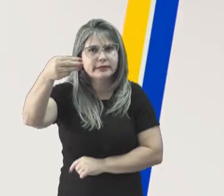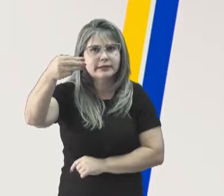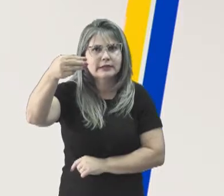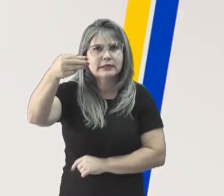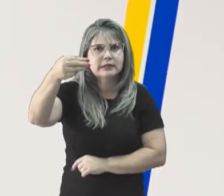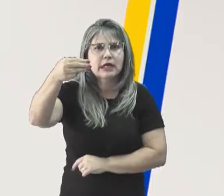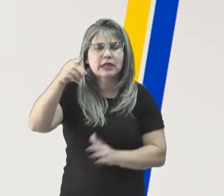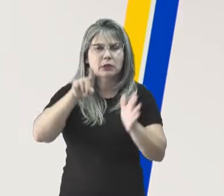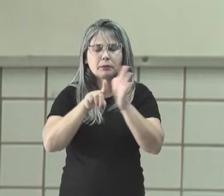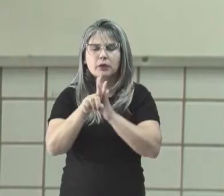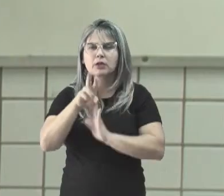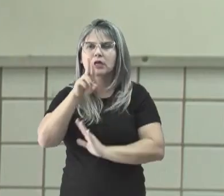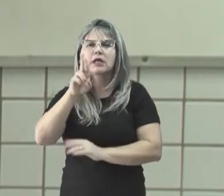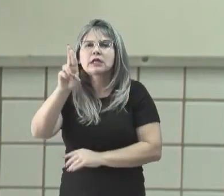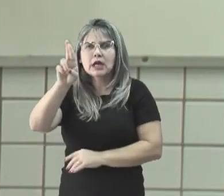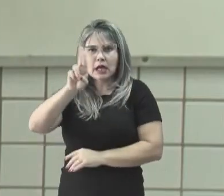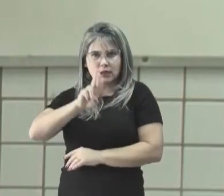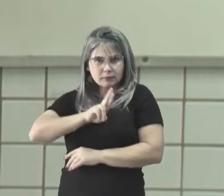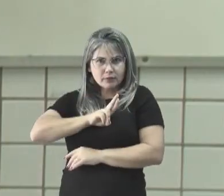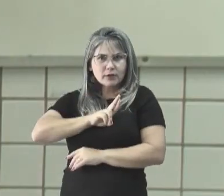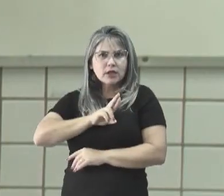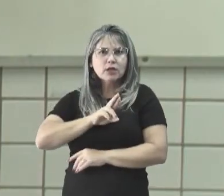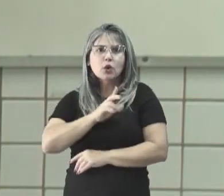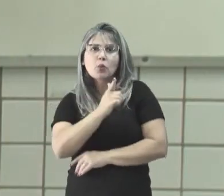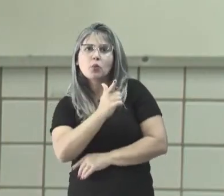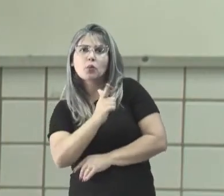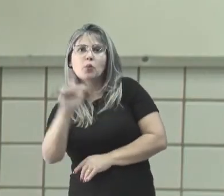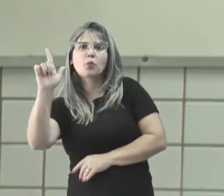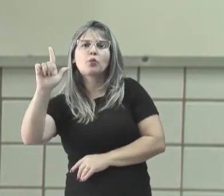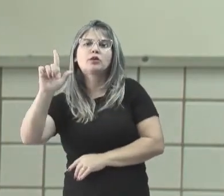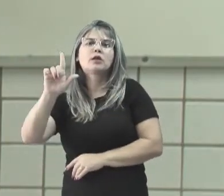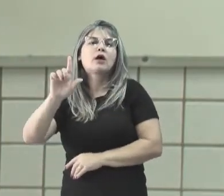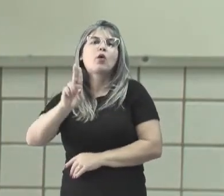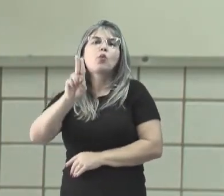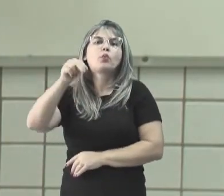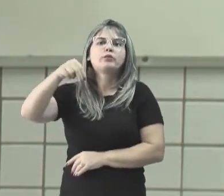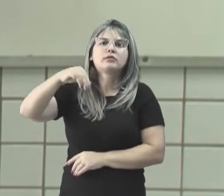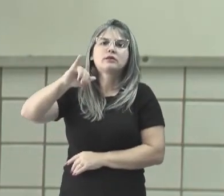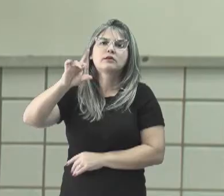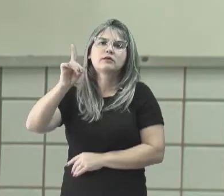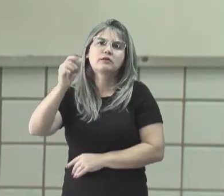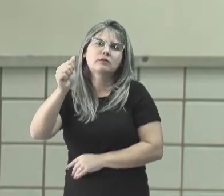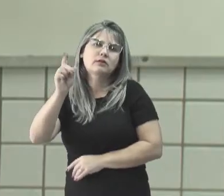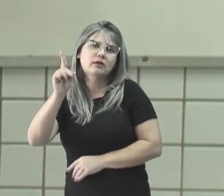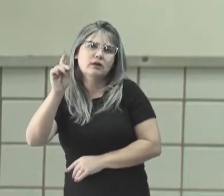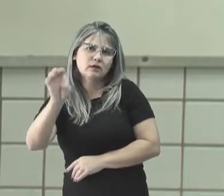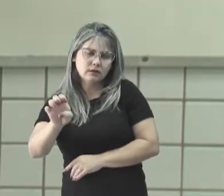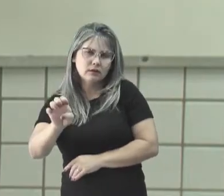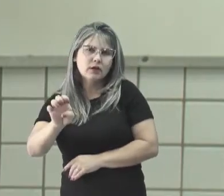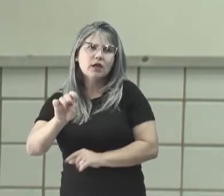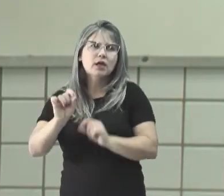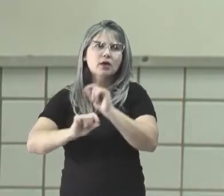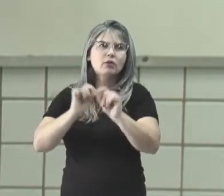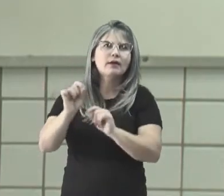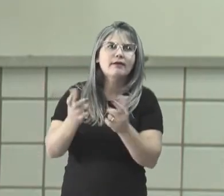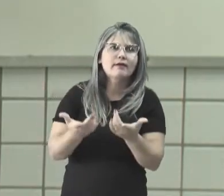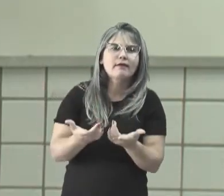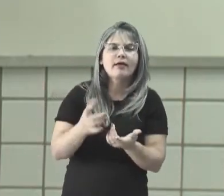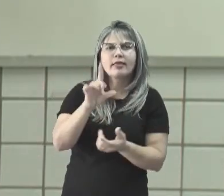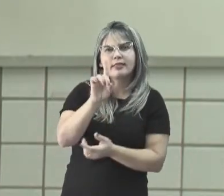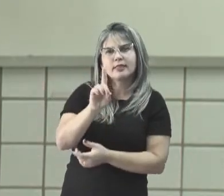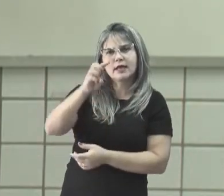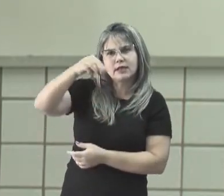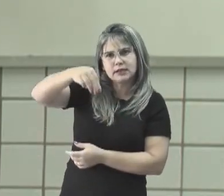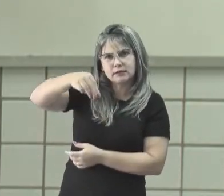querendo uma resposta em uma outra unidade. Você encontrou uma resposta em metro cúbico, mas ele quer essa resposta em